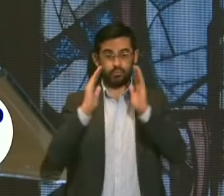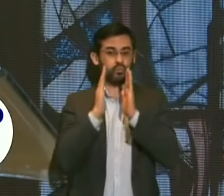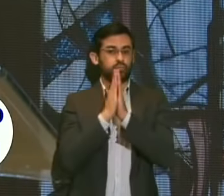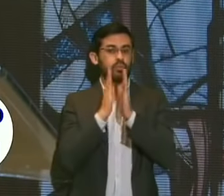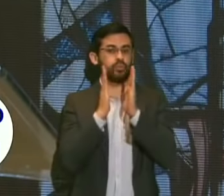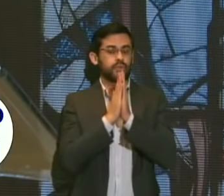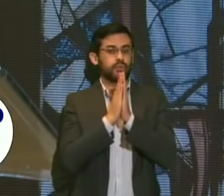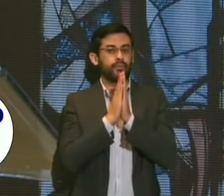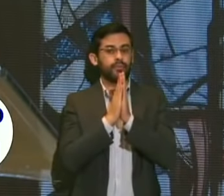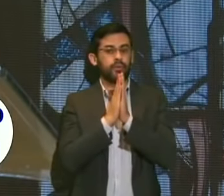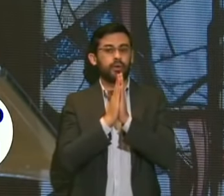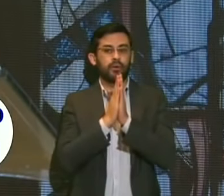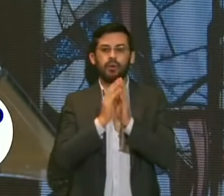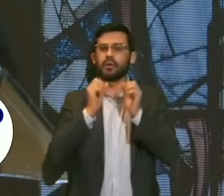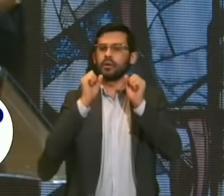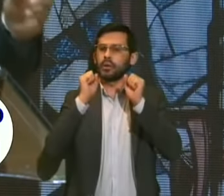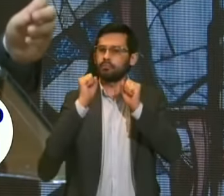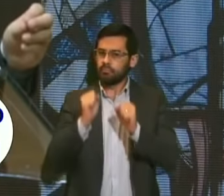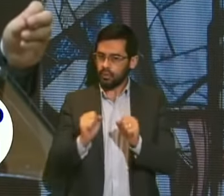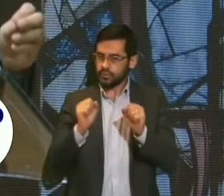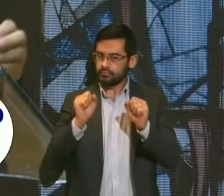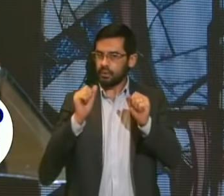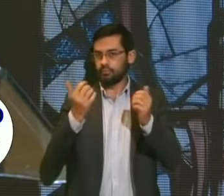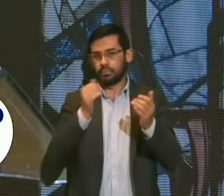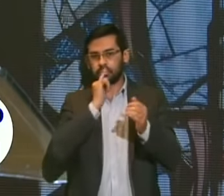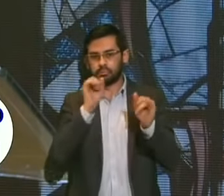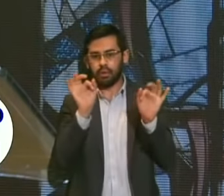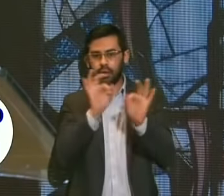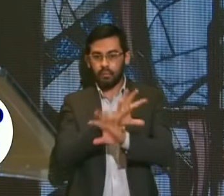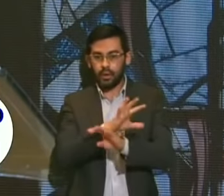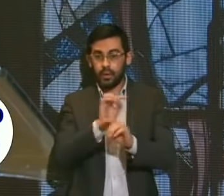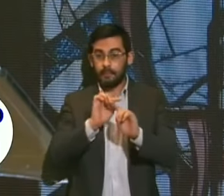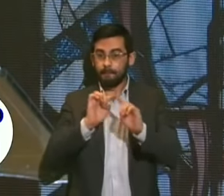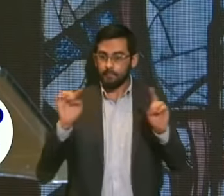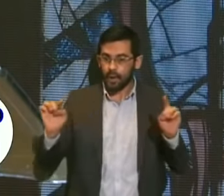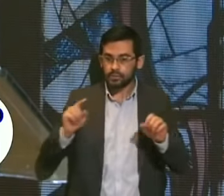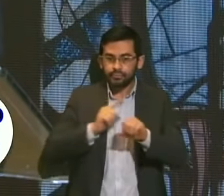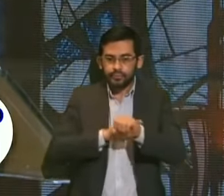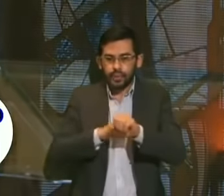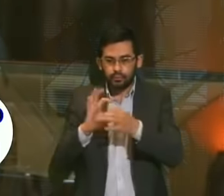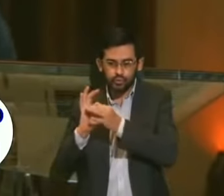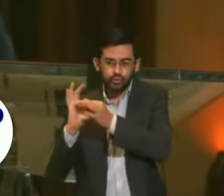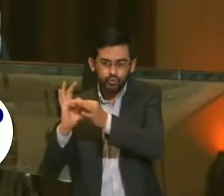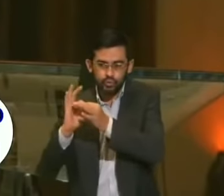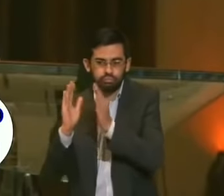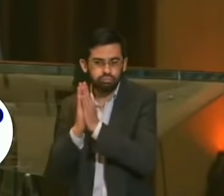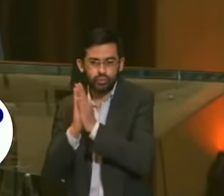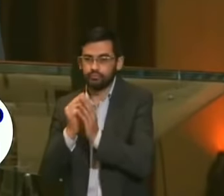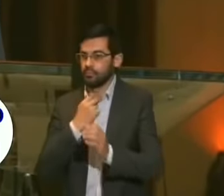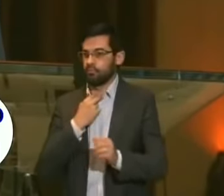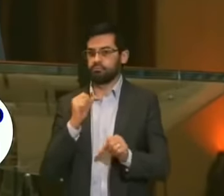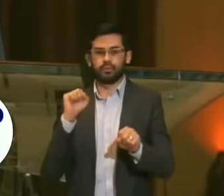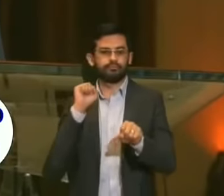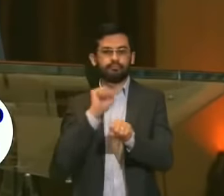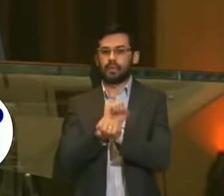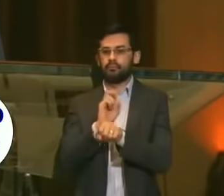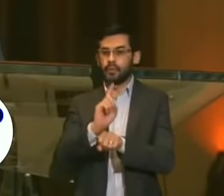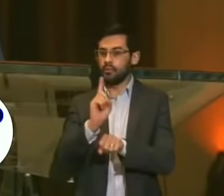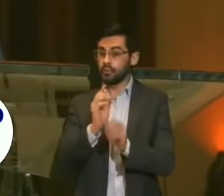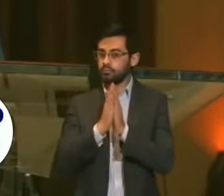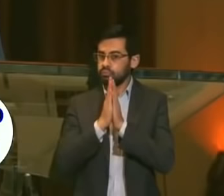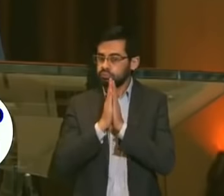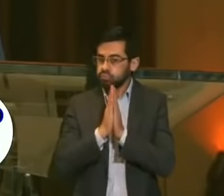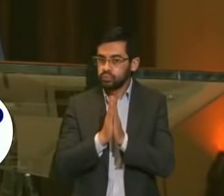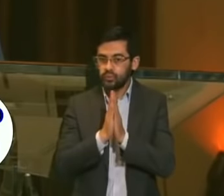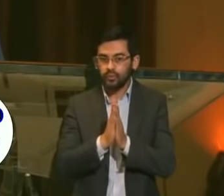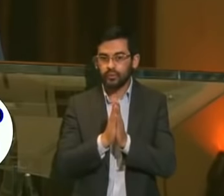oração, ela pode ter um fim, mas o movimento de oração não pode terminar, tá? Então eu